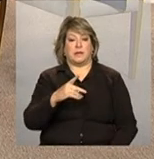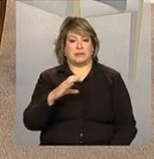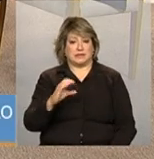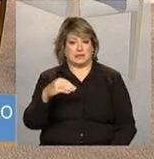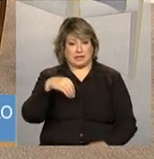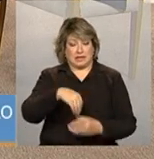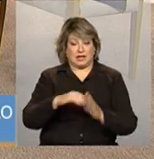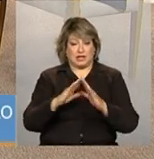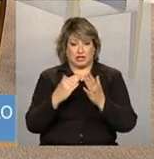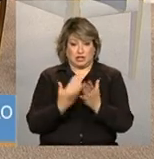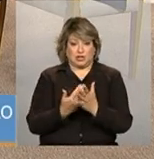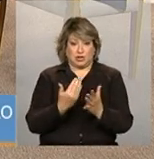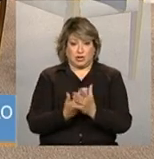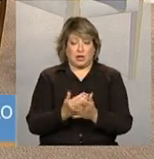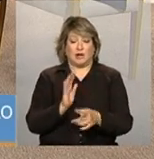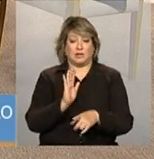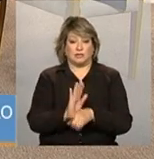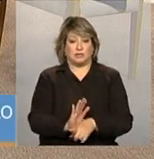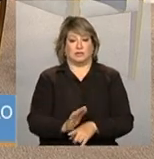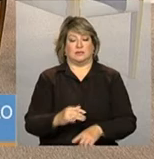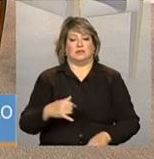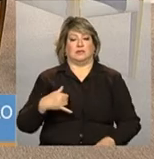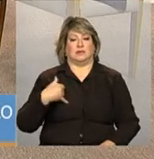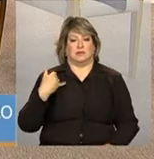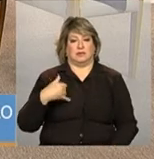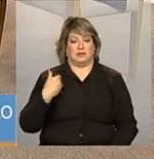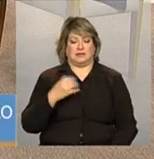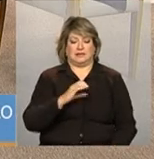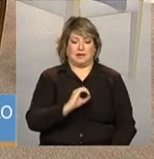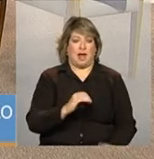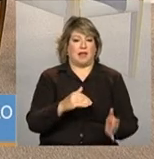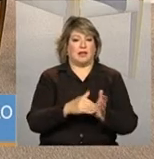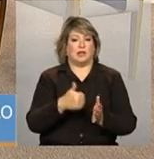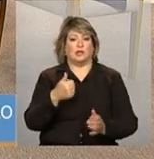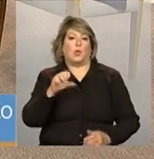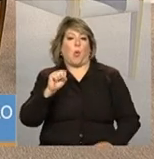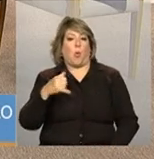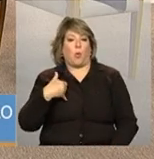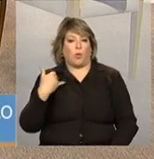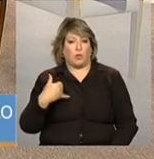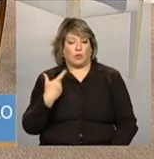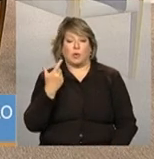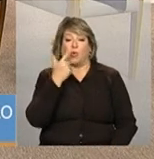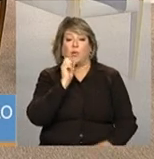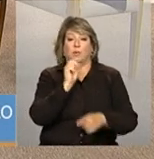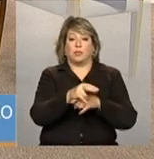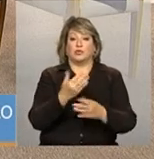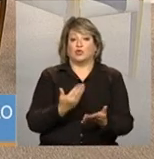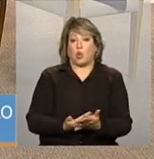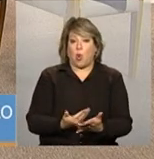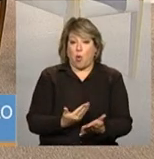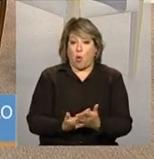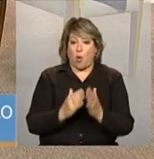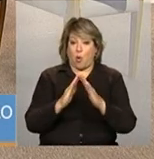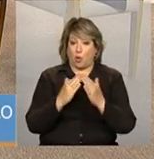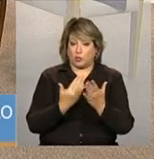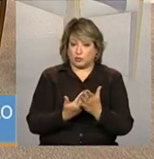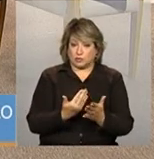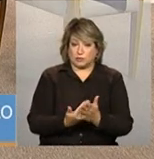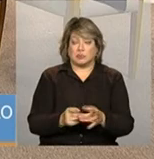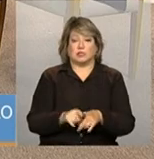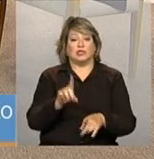público de 0 a 18 anos, na perspectiva do acesso à escola, na garantia do direito à